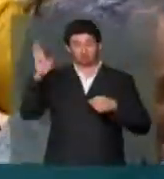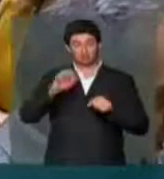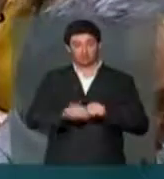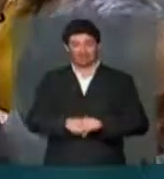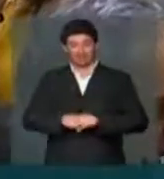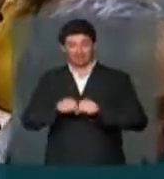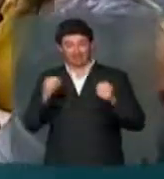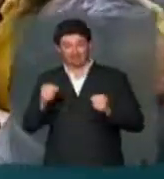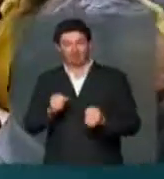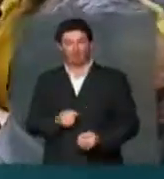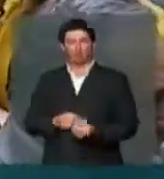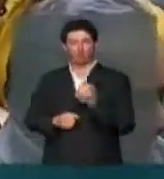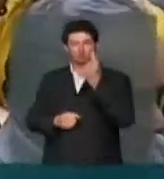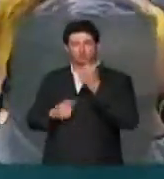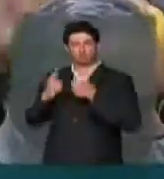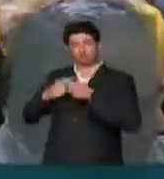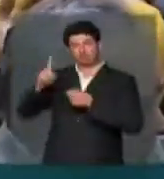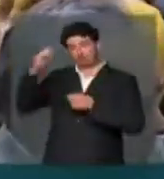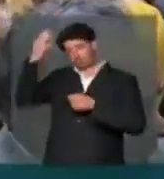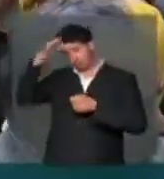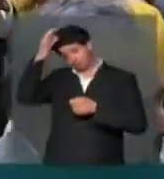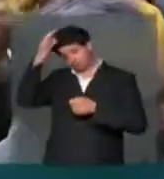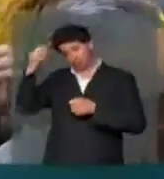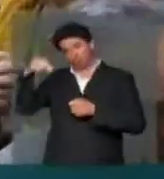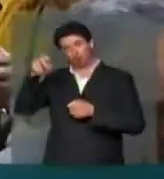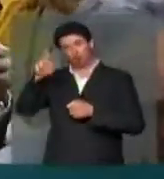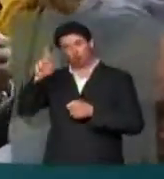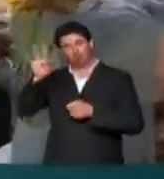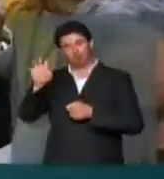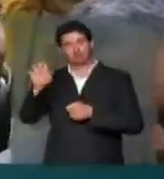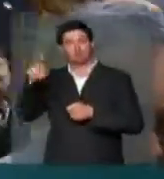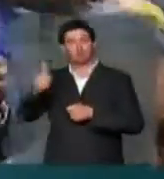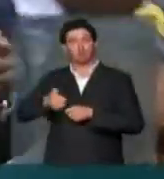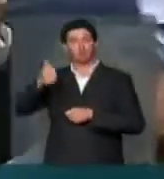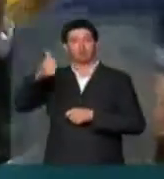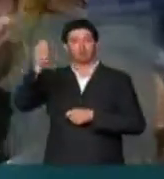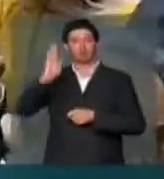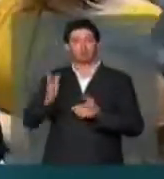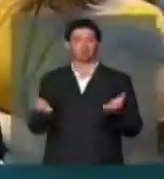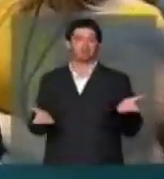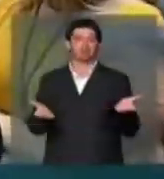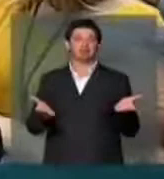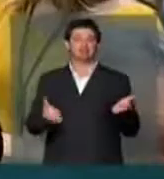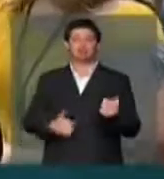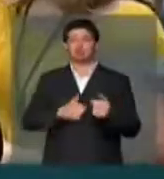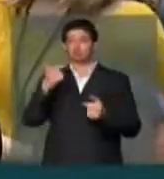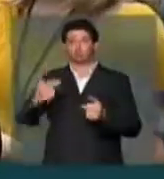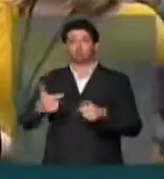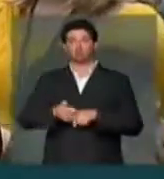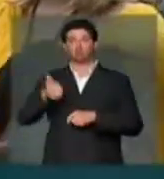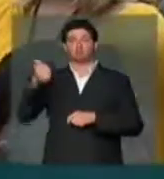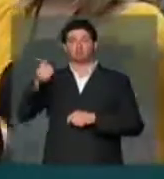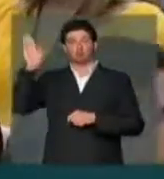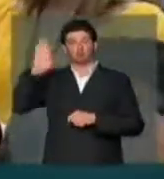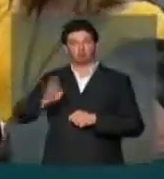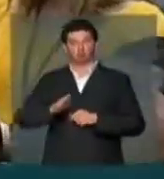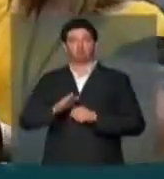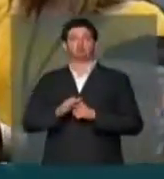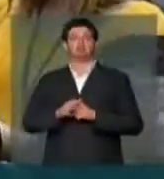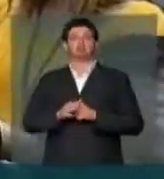quebrando um município no estado Espírito Santo Noroeste entre os melhores do Brasil segundo melhor local colocado do